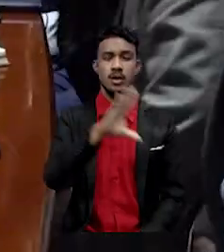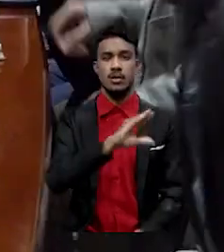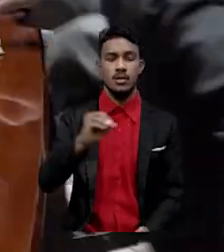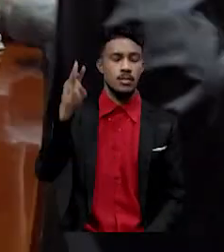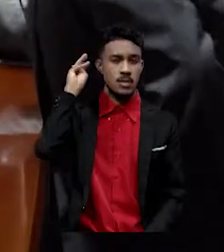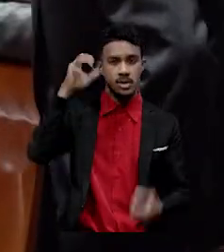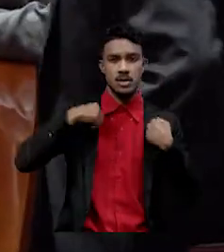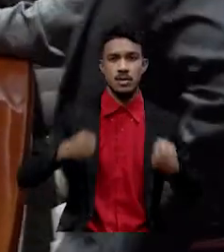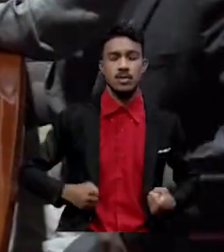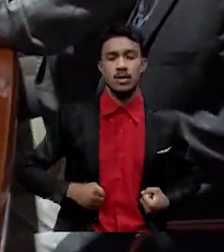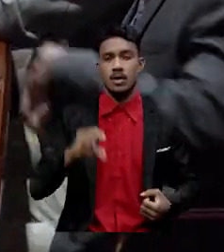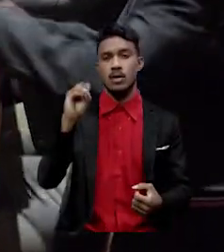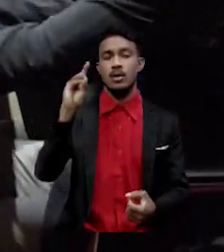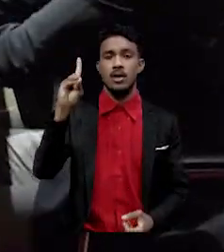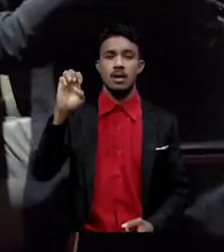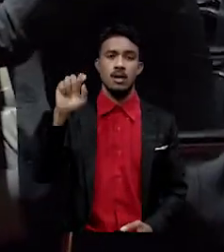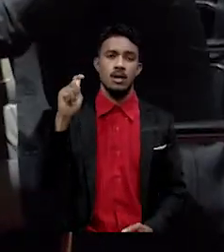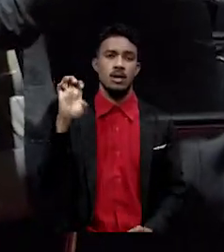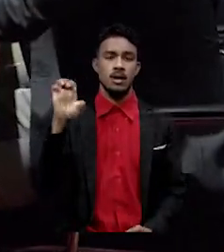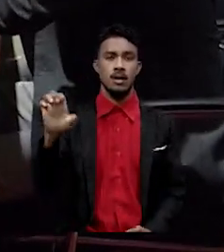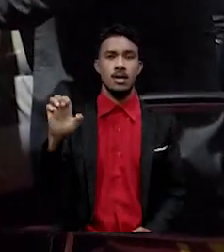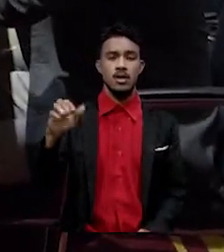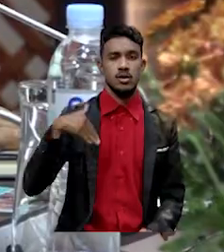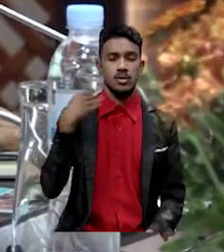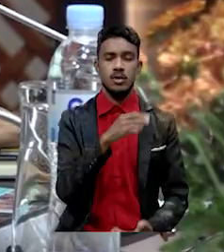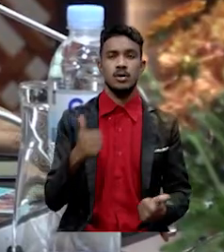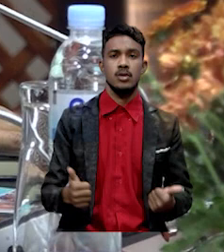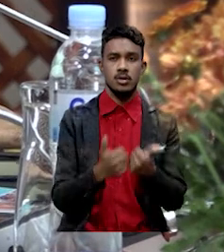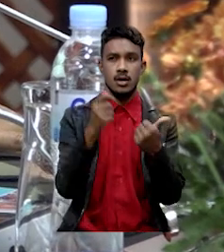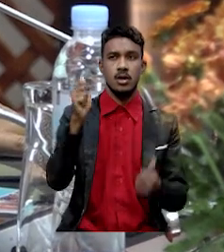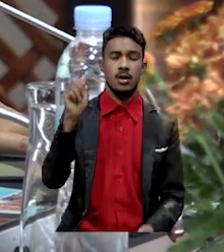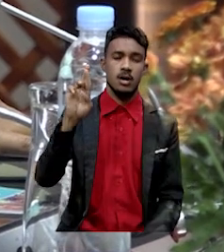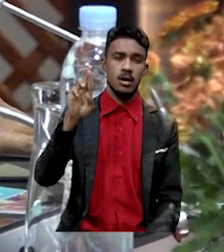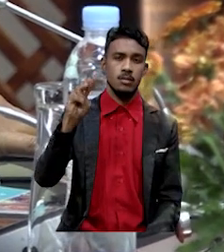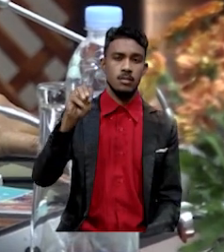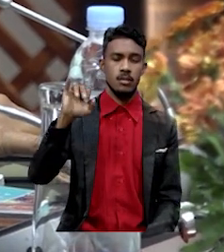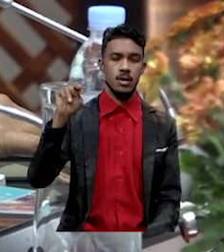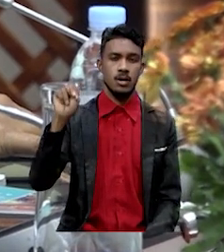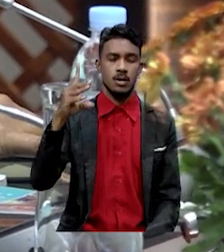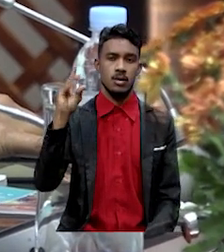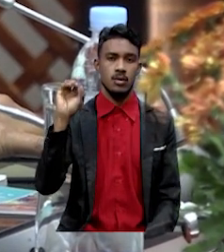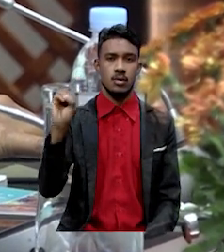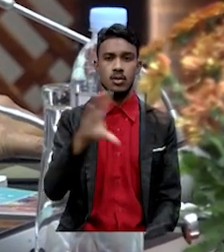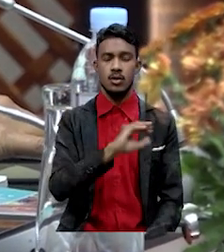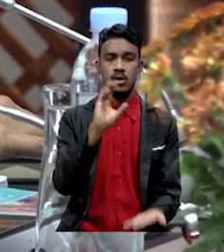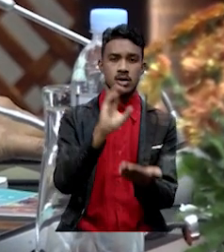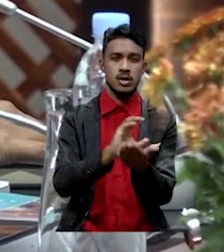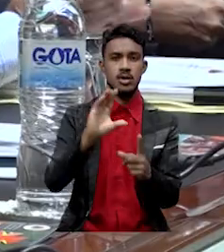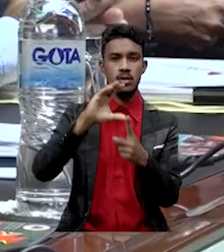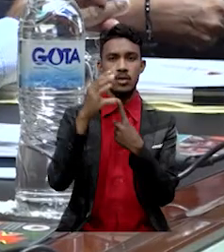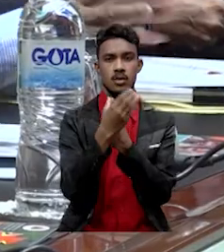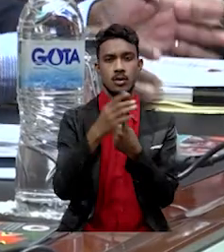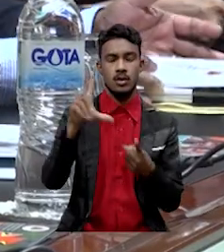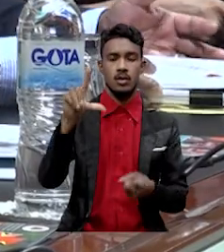Maria Belo, Ministro Educação e Juventude no Desporto Armindo Maia, Ministro Ensino Superior Ciência e Cultura Longuinhos